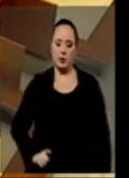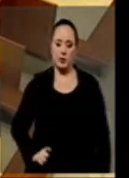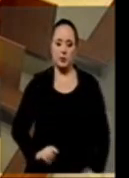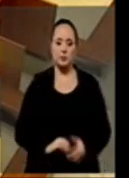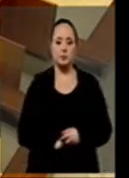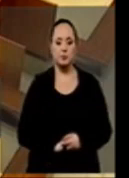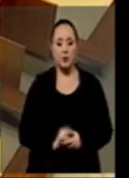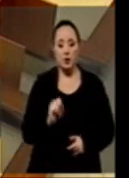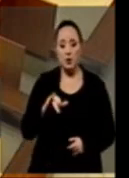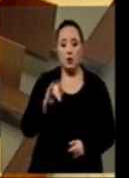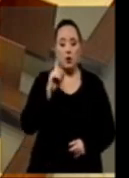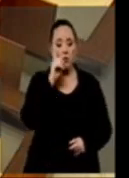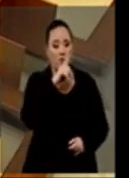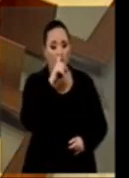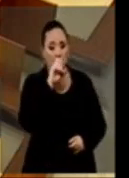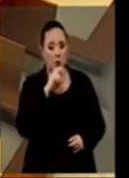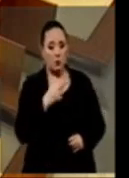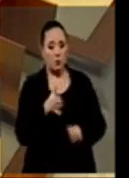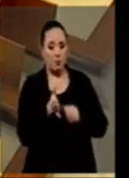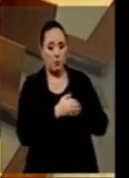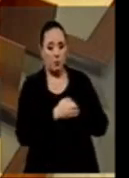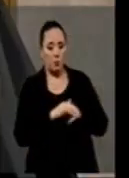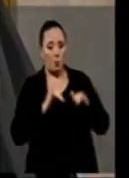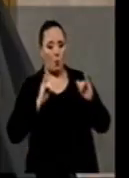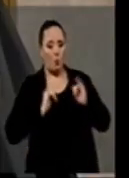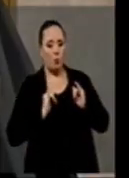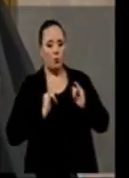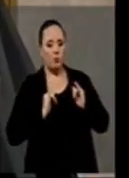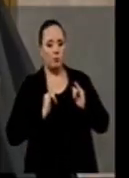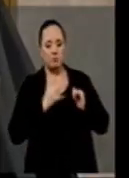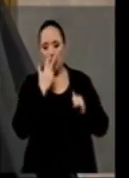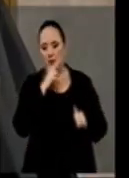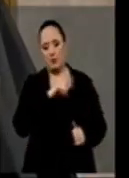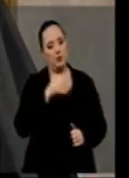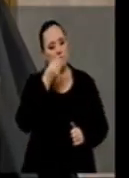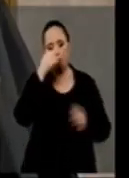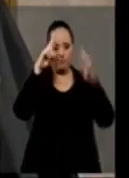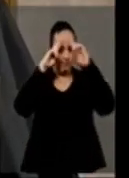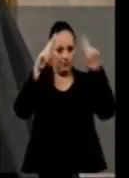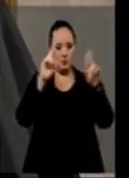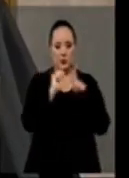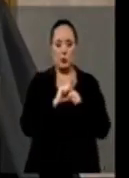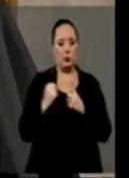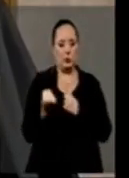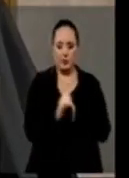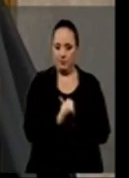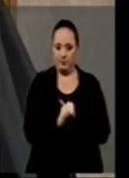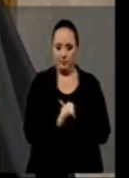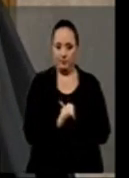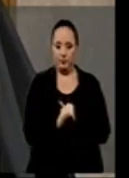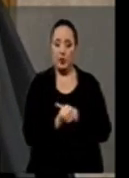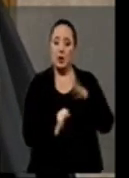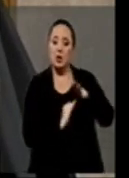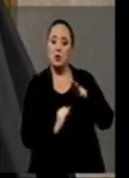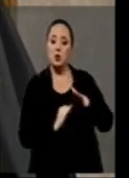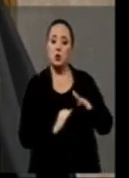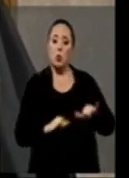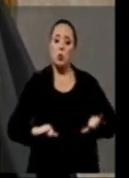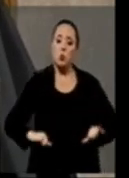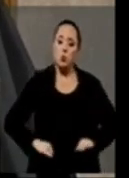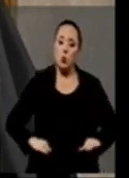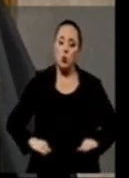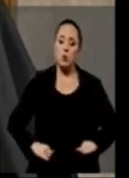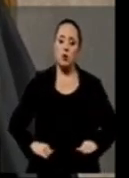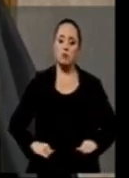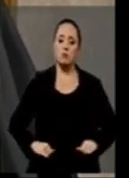falha ou omiti rompe se o tecido social às instituições sofrem e surgem outras